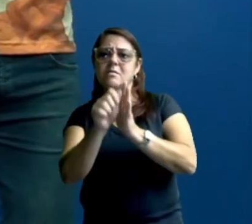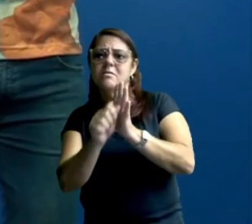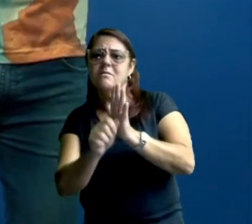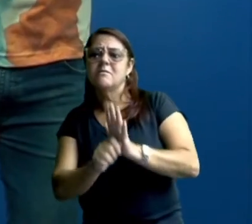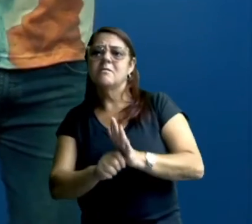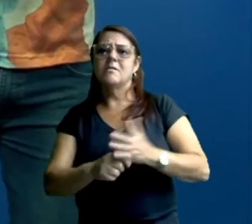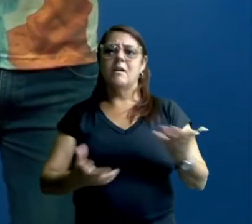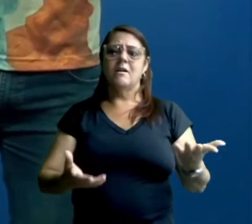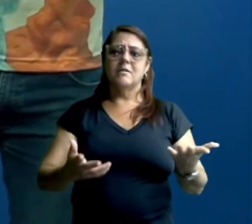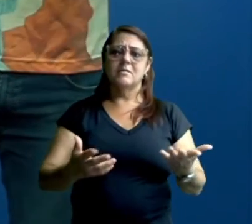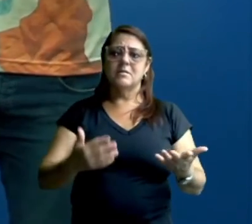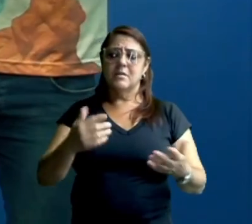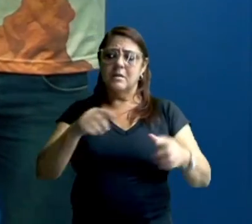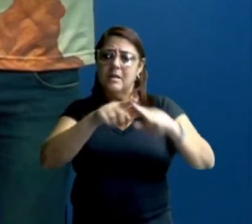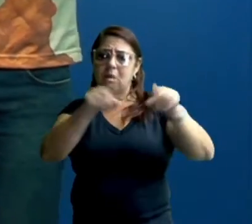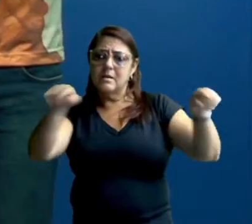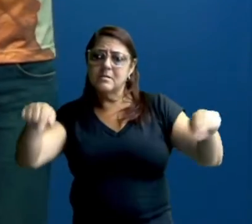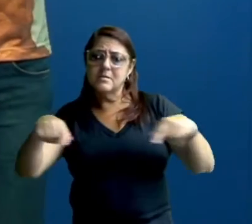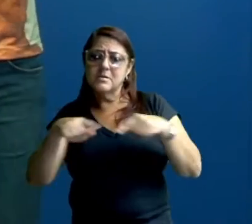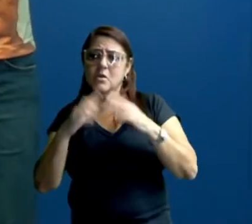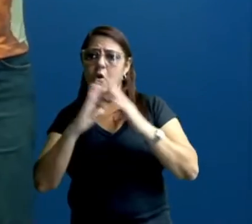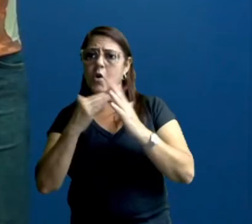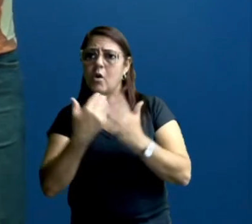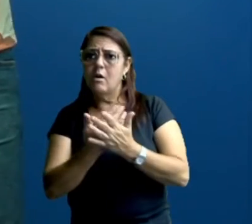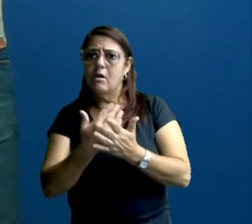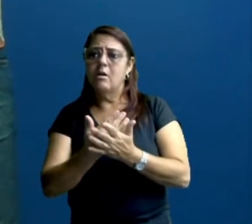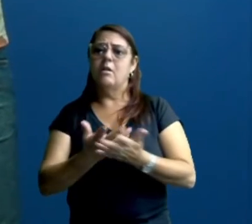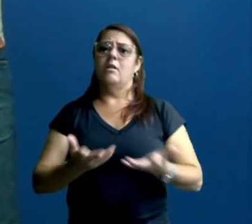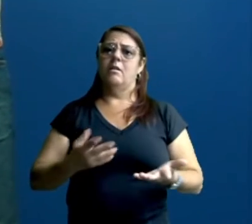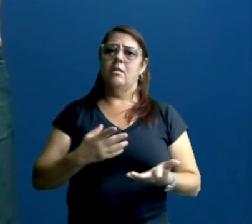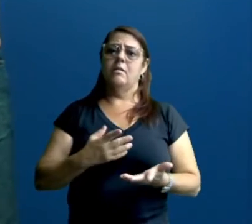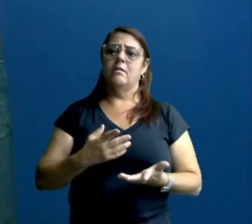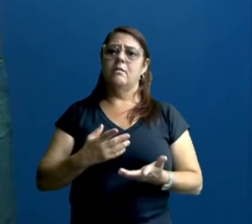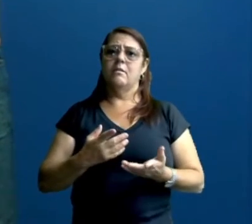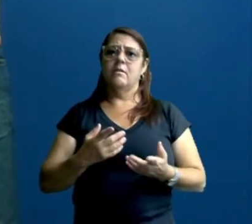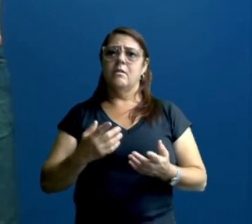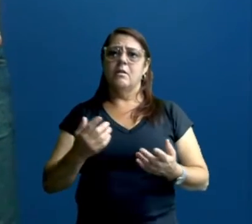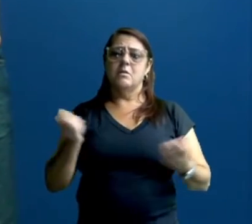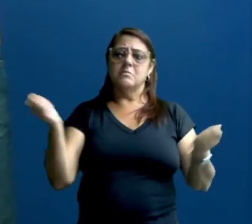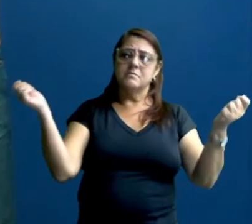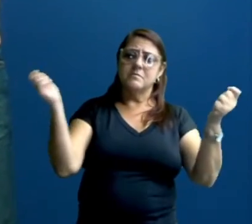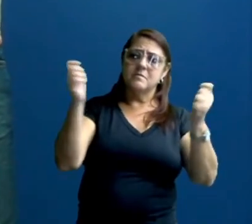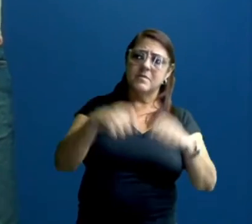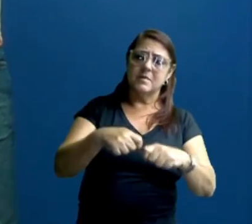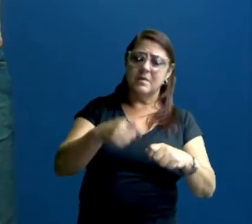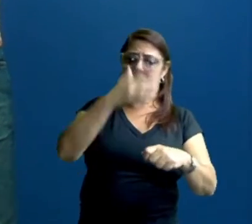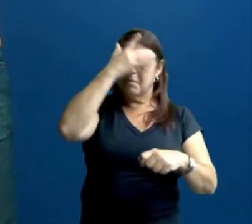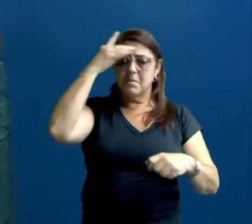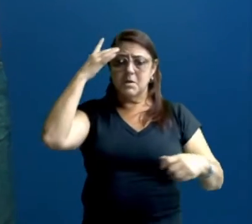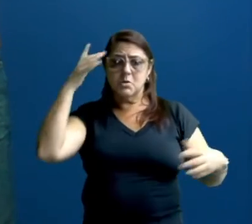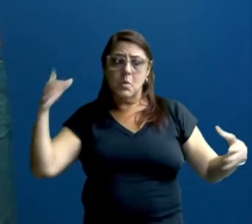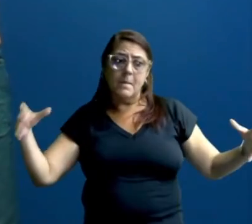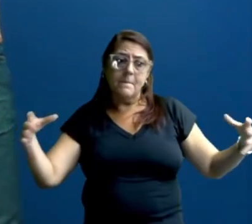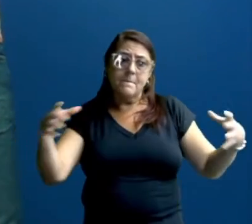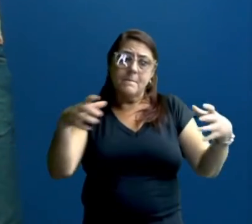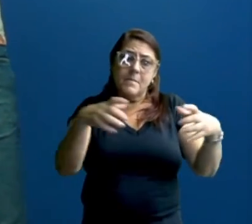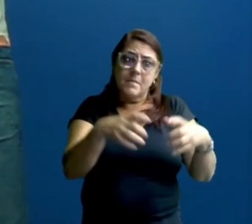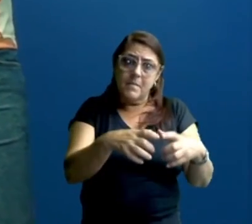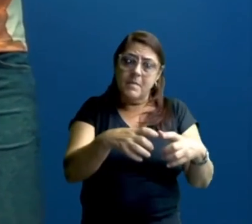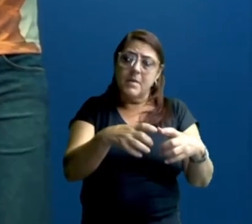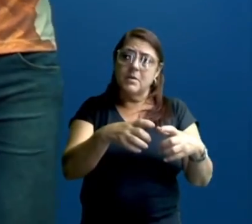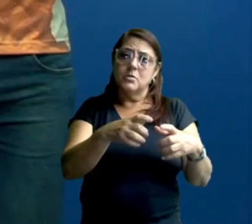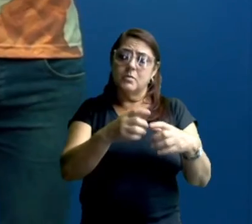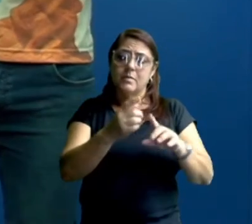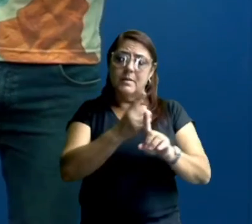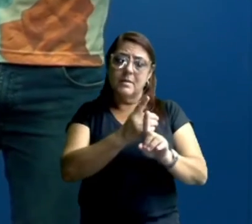atividades presenciais na nossa escola, tá certo? Obviamente com a capacidade reduzida, né, para mantermos